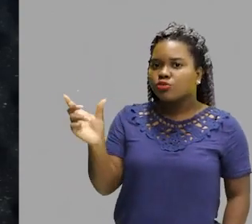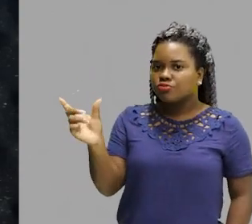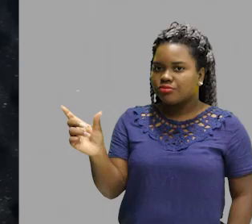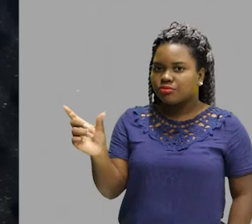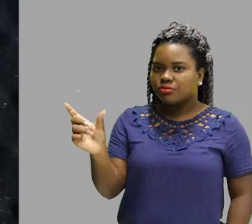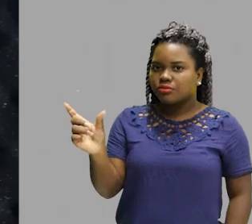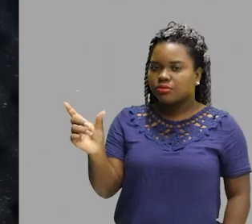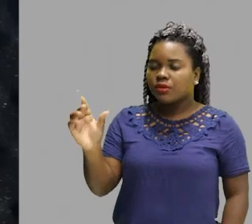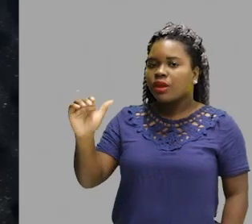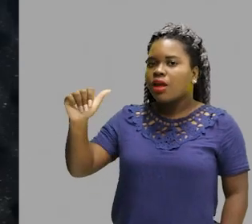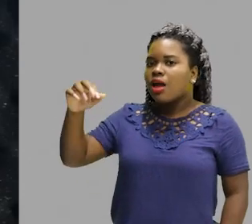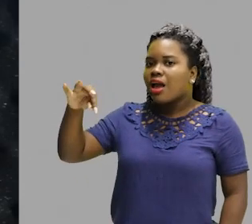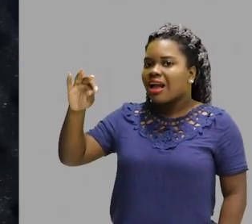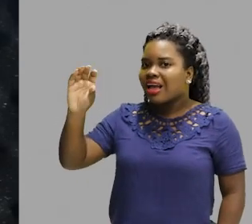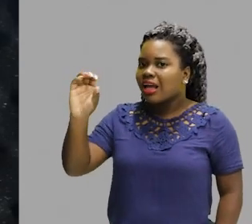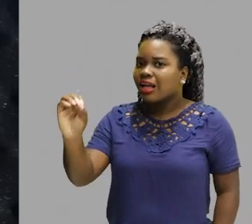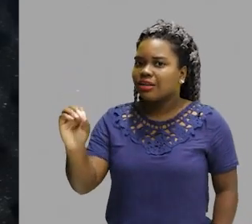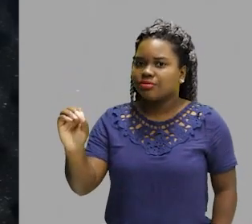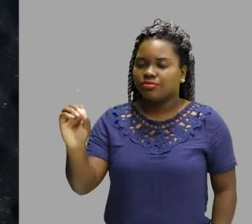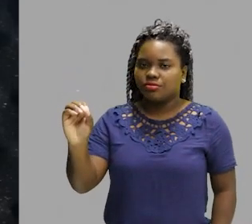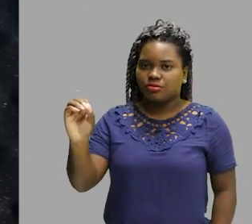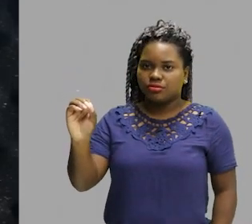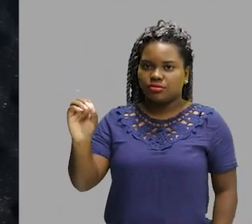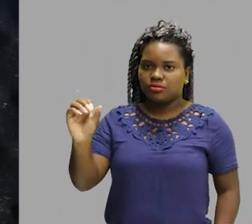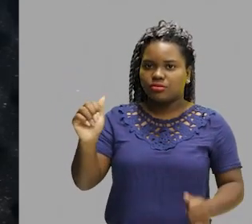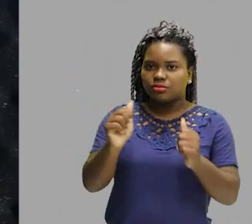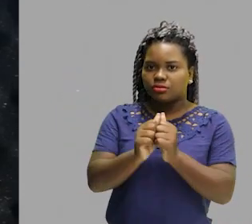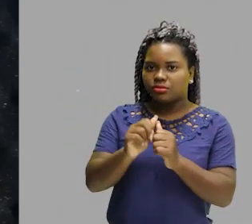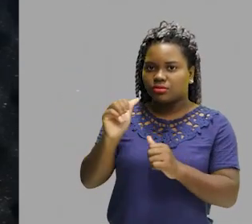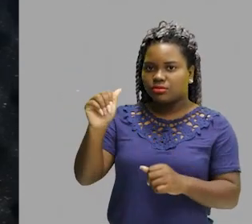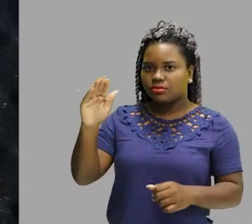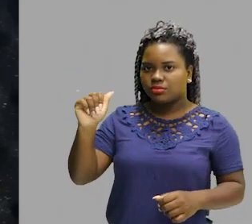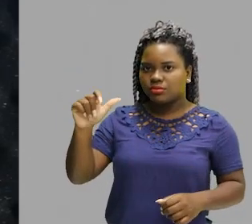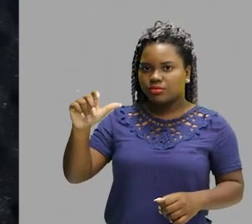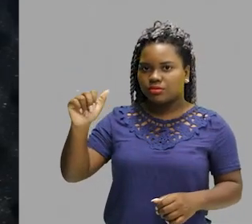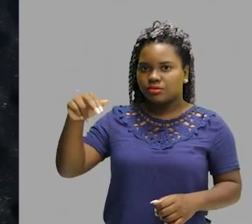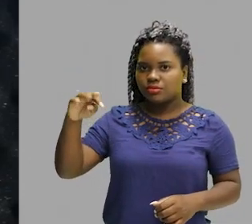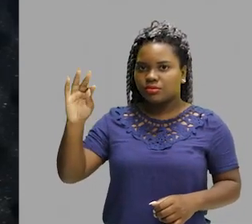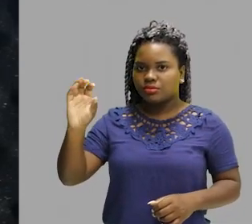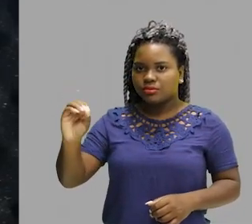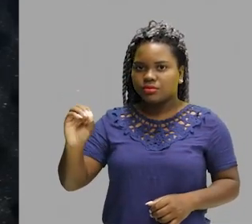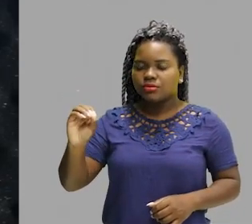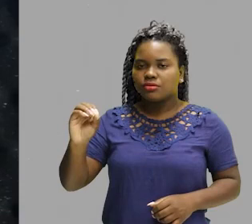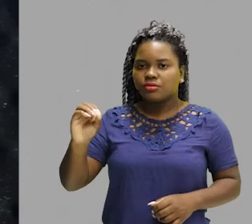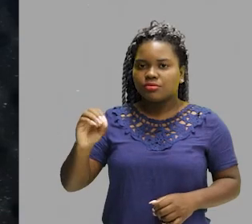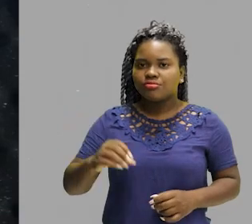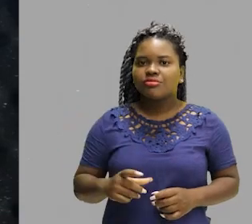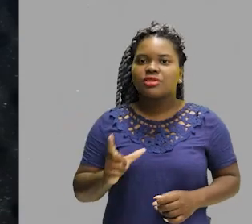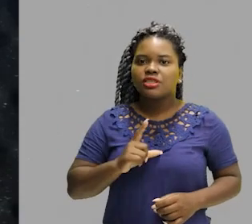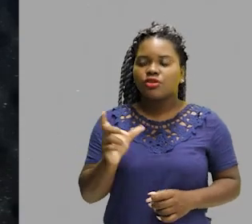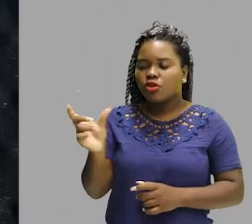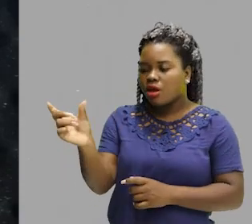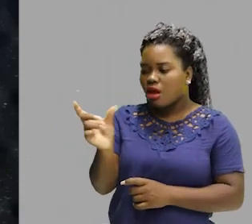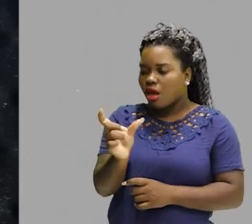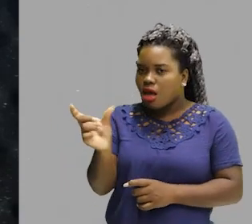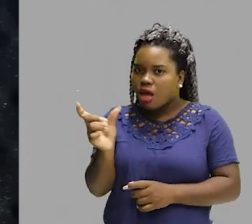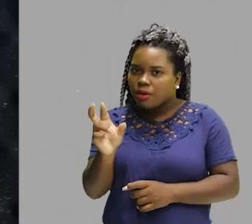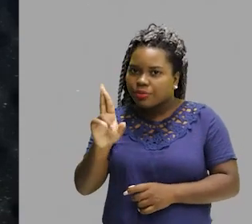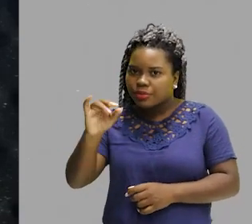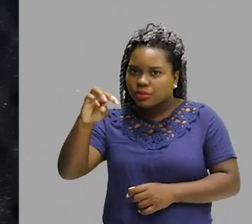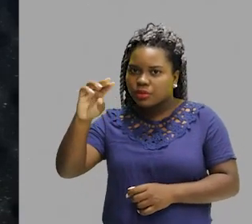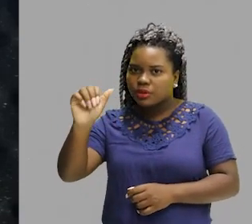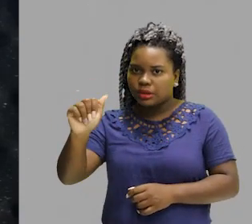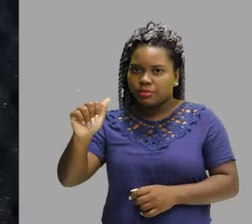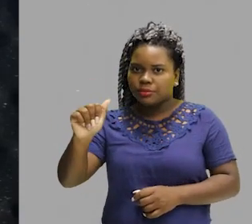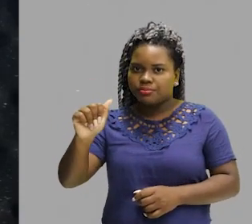estrofe, canto vai rimar com acalanto, suspensa com imensa. Aqui já tem uma rima intercalada. A